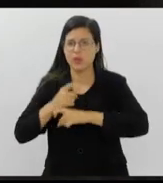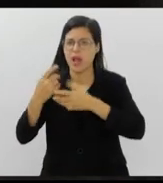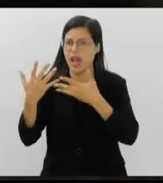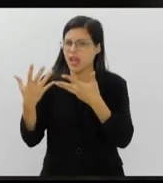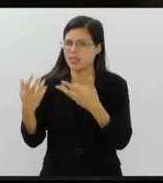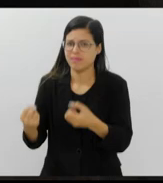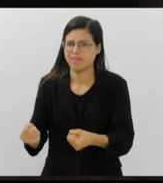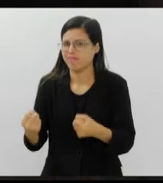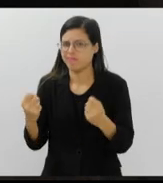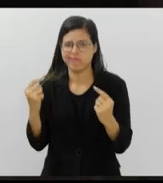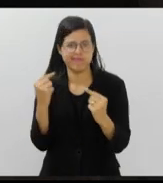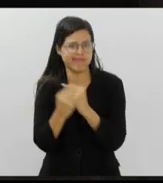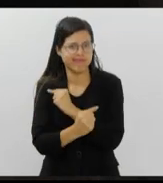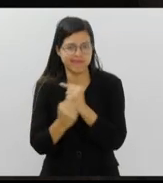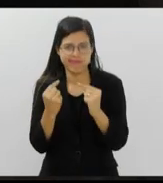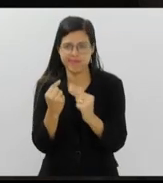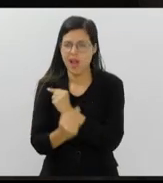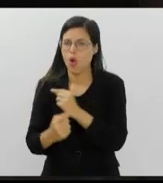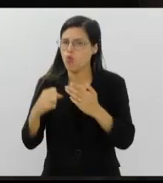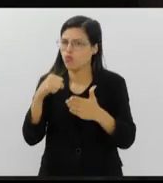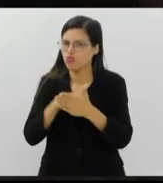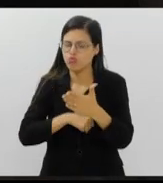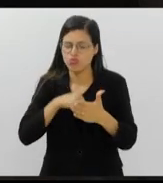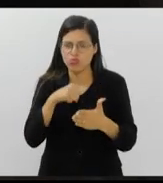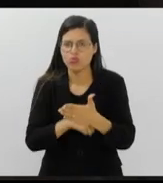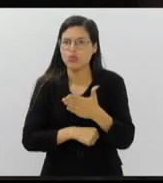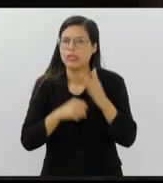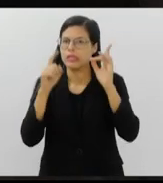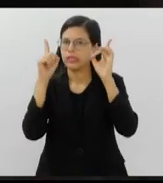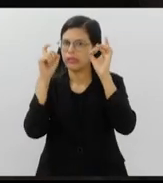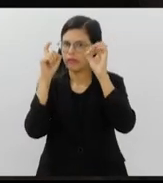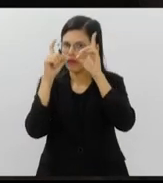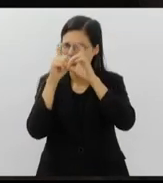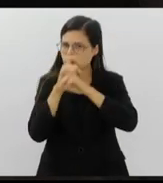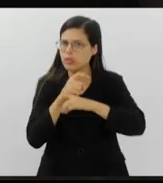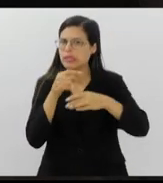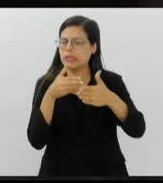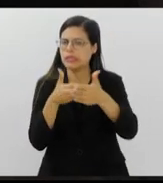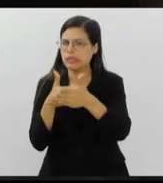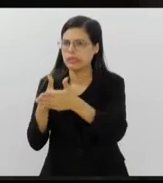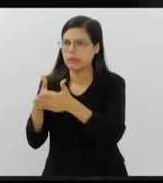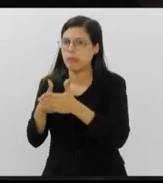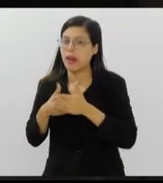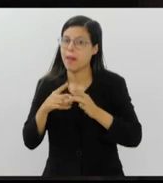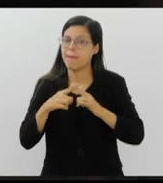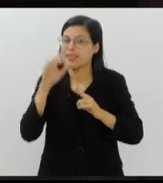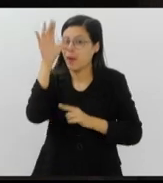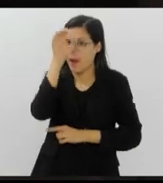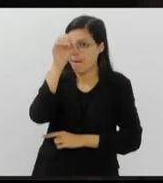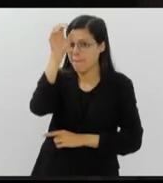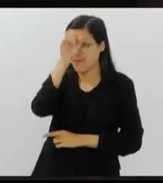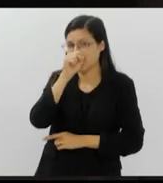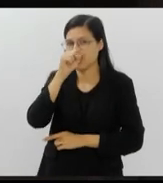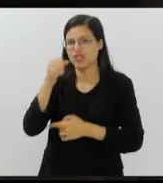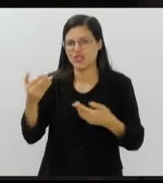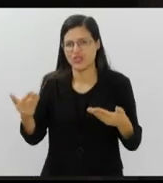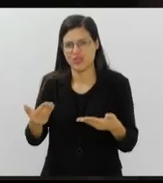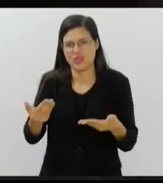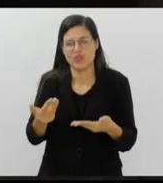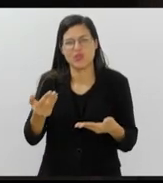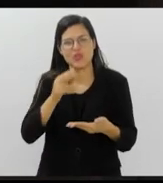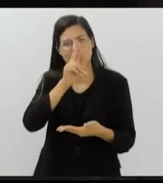contradições, lutas, pedras e como lições de vida, e delas me sirvo